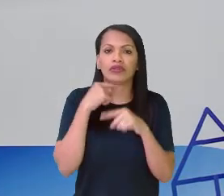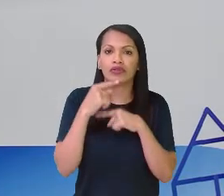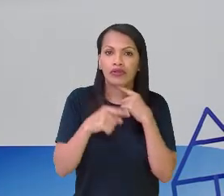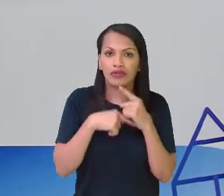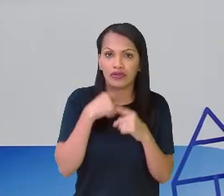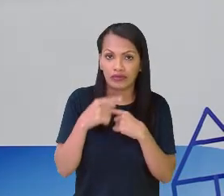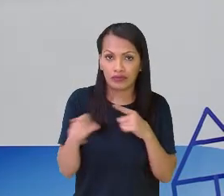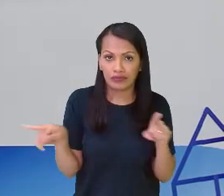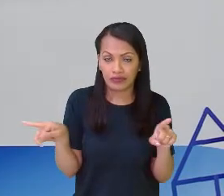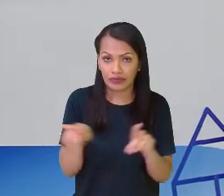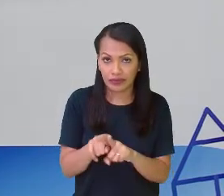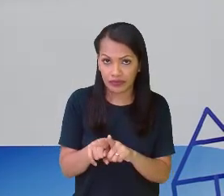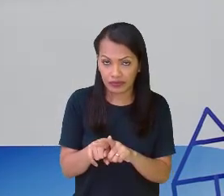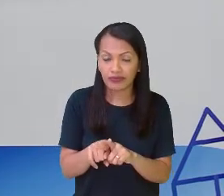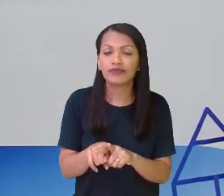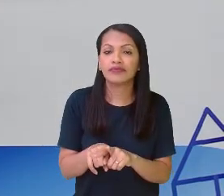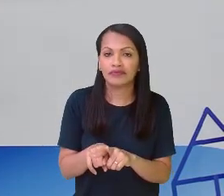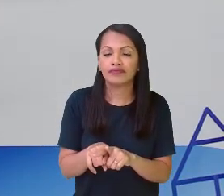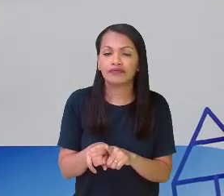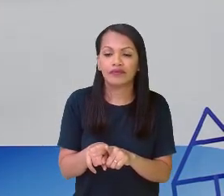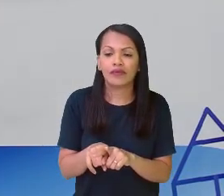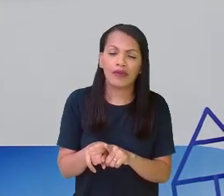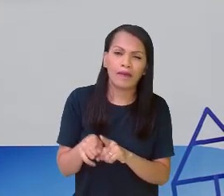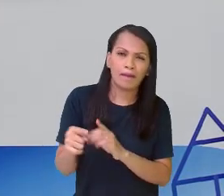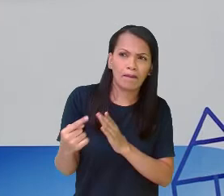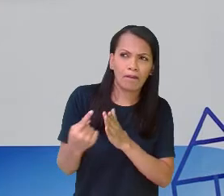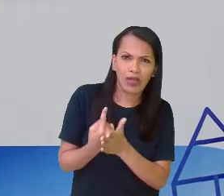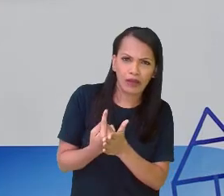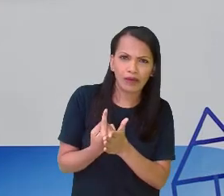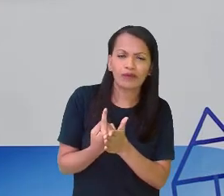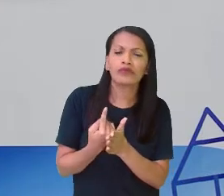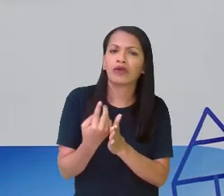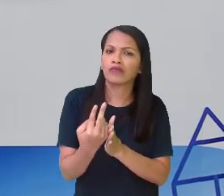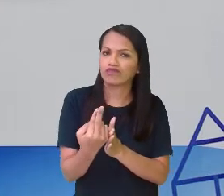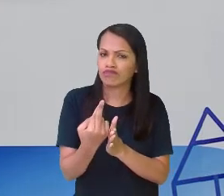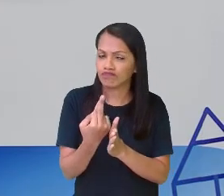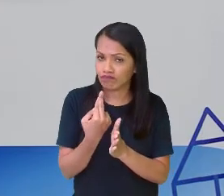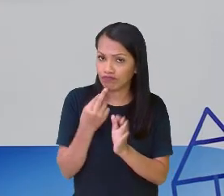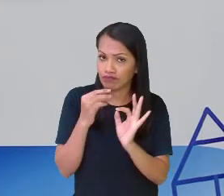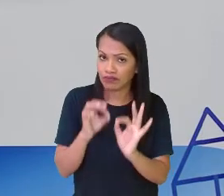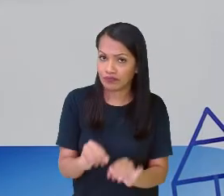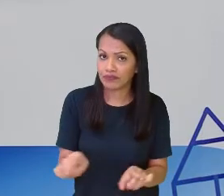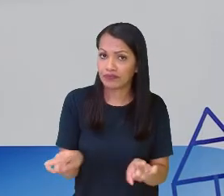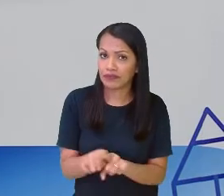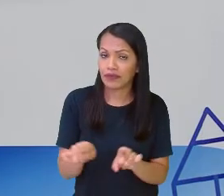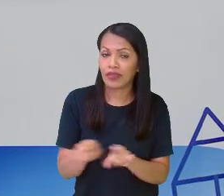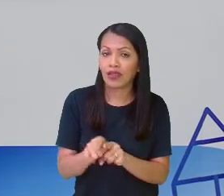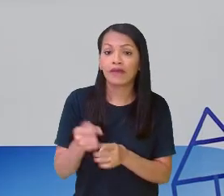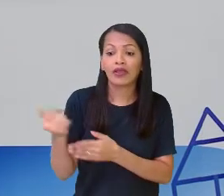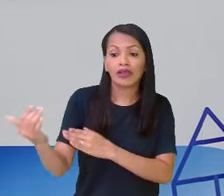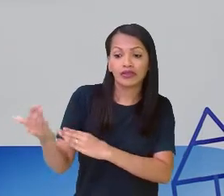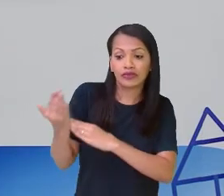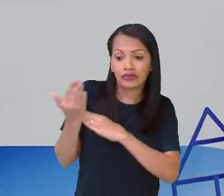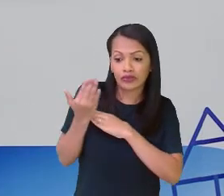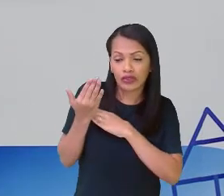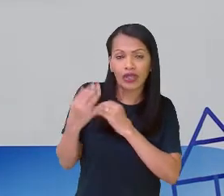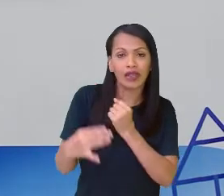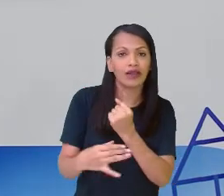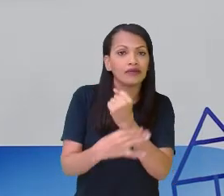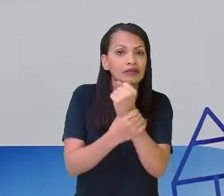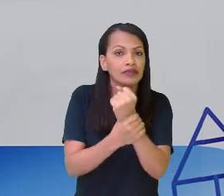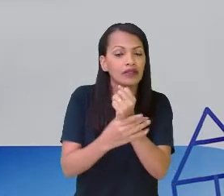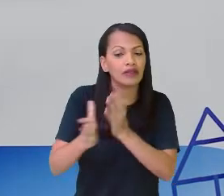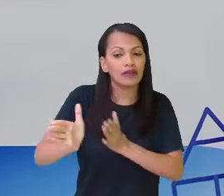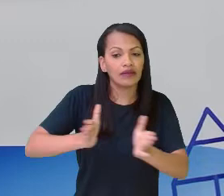seu recadinho. Beleza? Tranquilo até aí? Para me ajudar na acessibilidade, para garantir